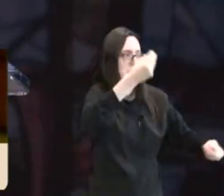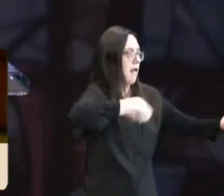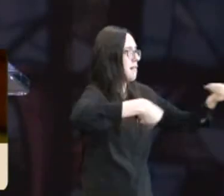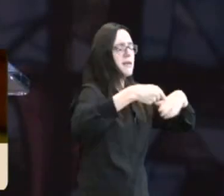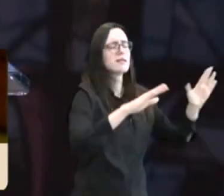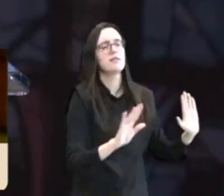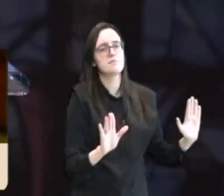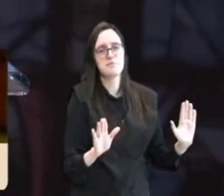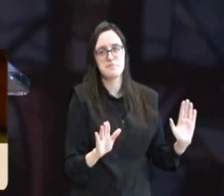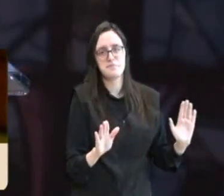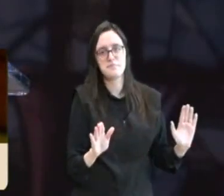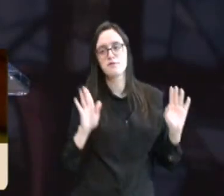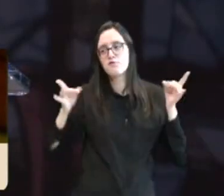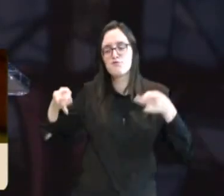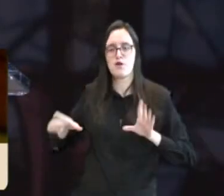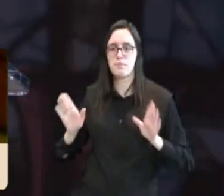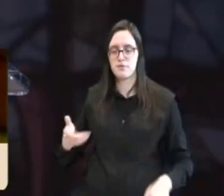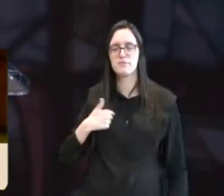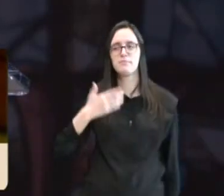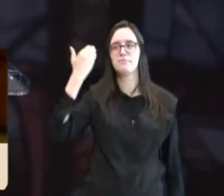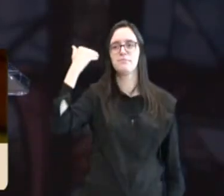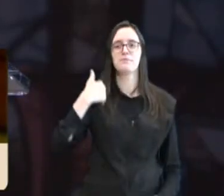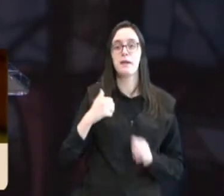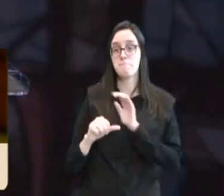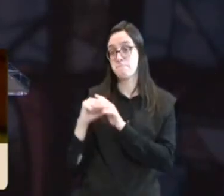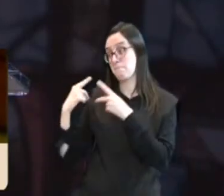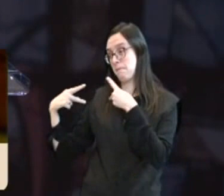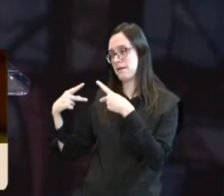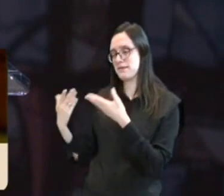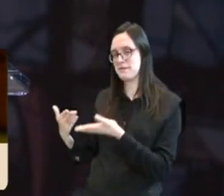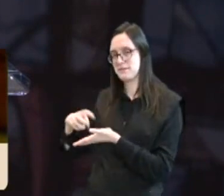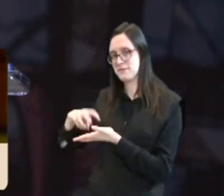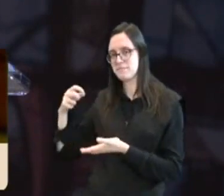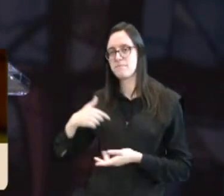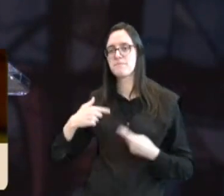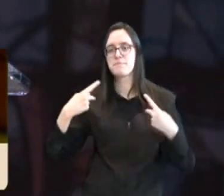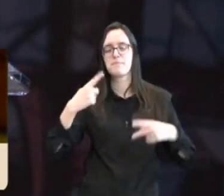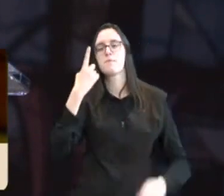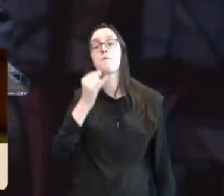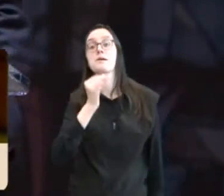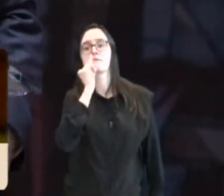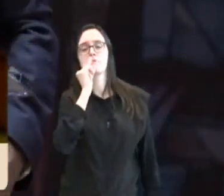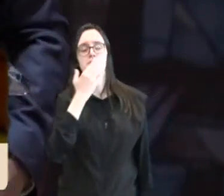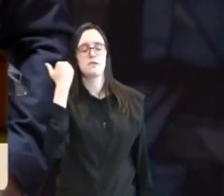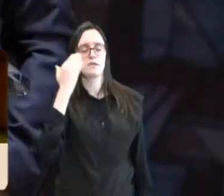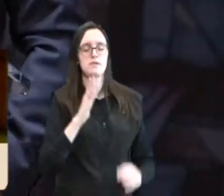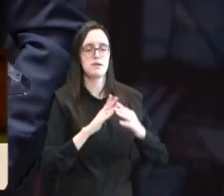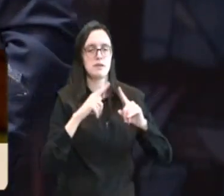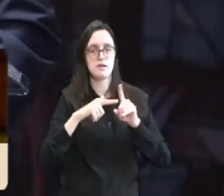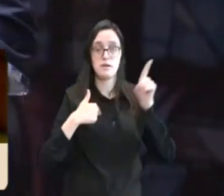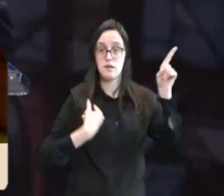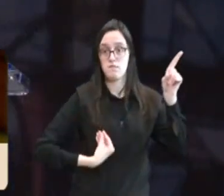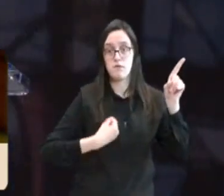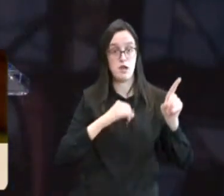sobrando. Eu contei na primeira mensagem, que um exemplo foi uma das igrejas que eu pastoreei no Rio